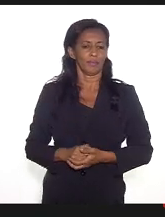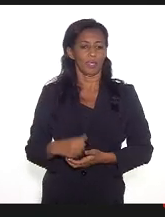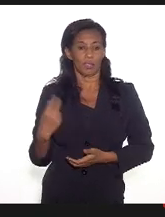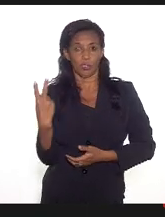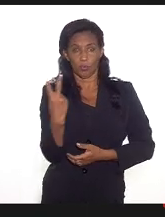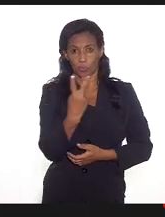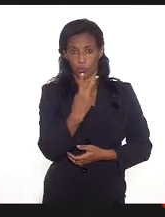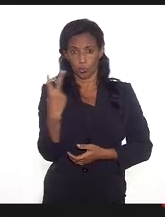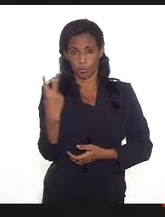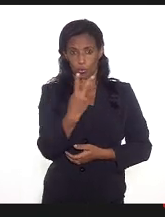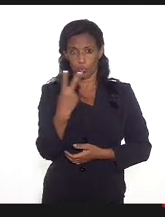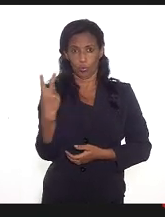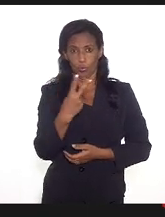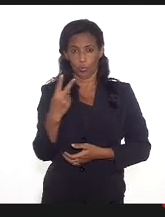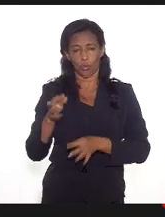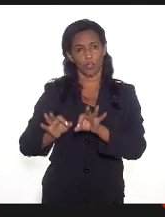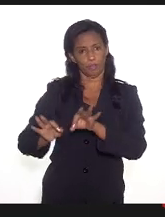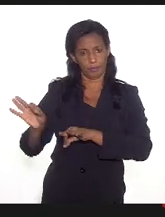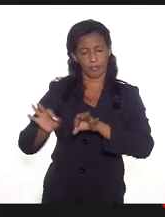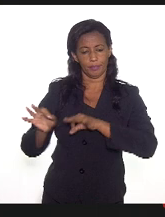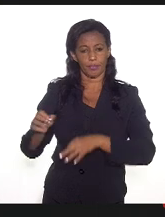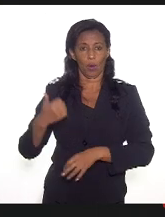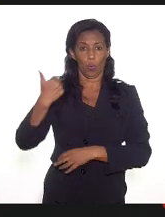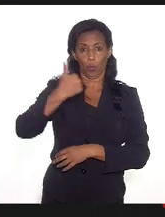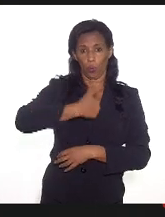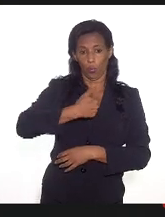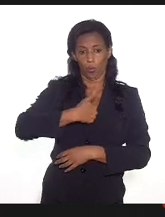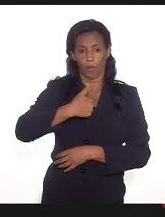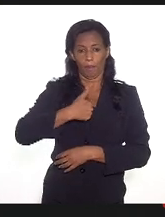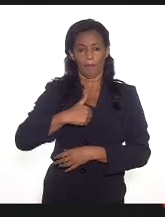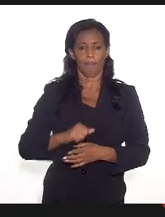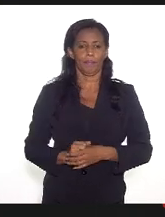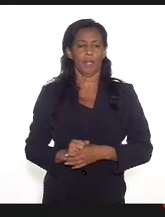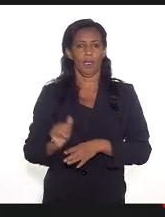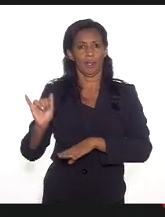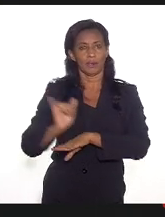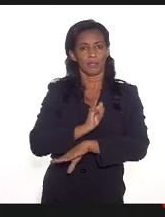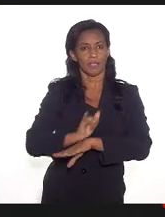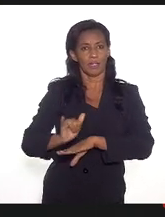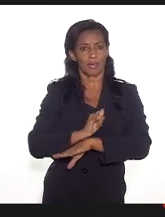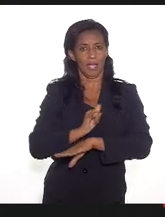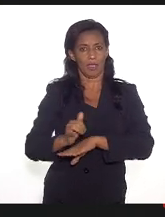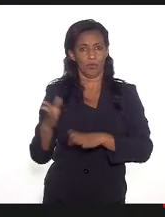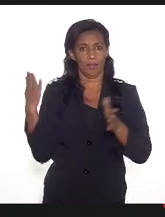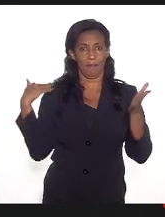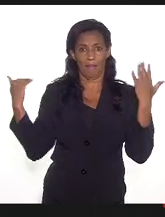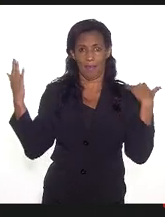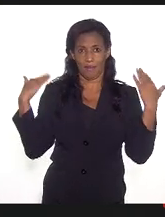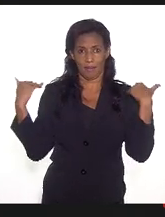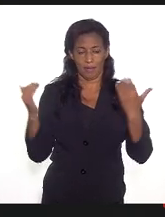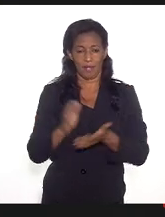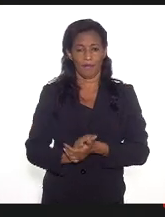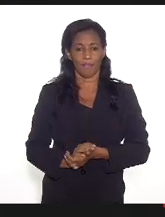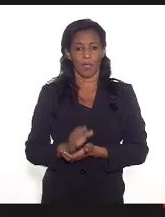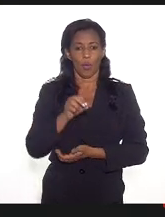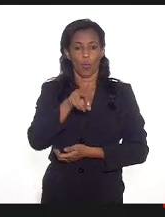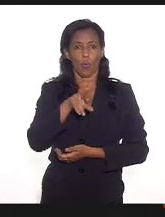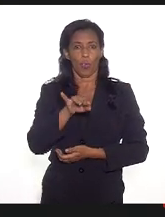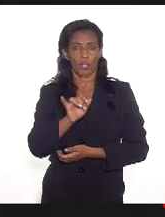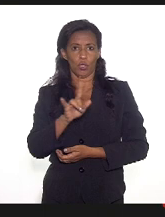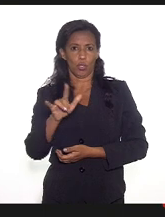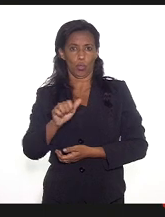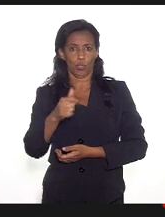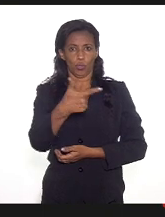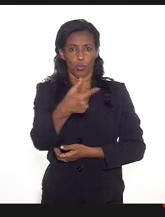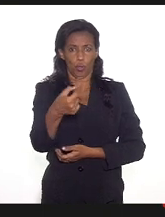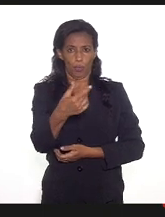grandes dispositivos de planejamento. Um é o Plano Estratégico da Marinha, com horizonte 2040, uma